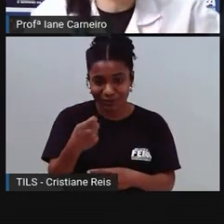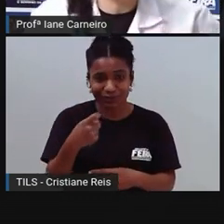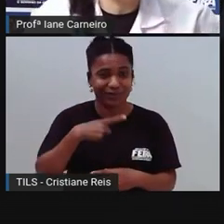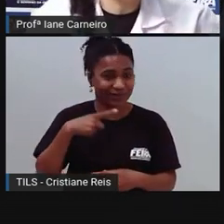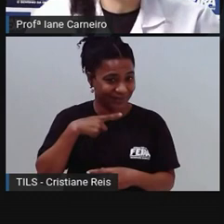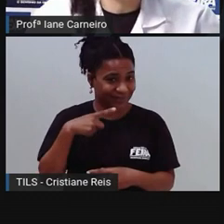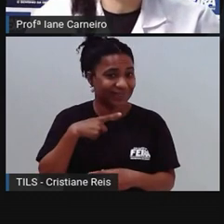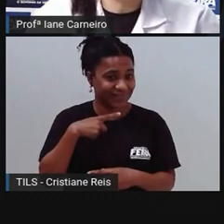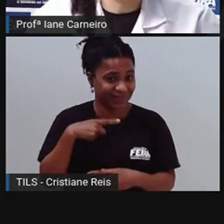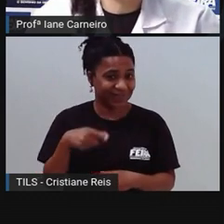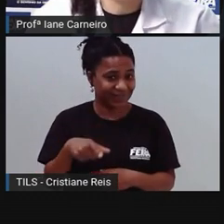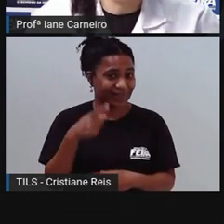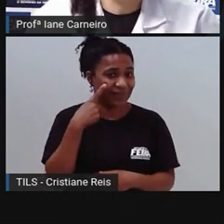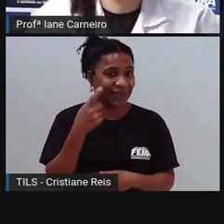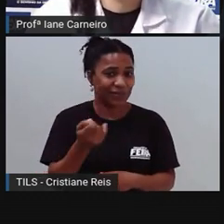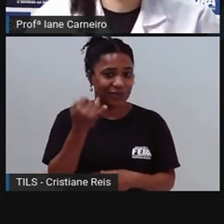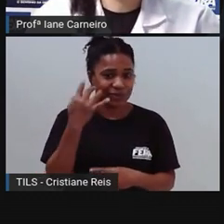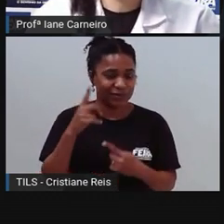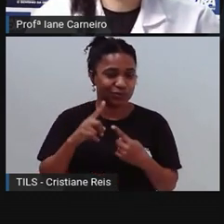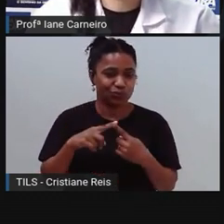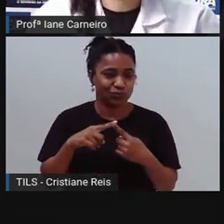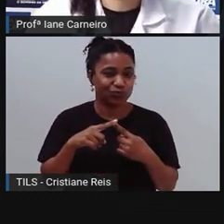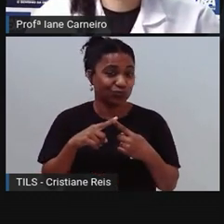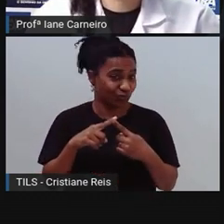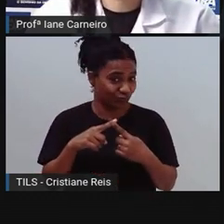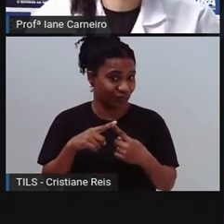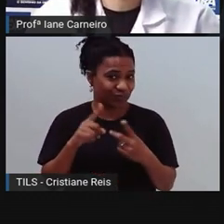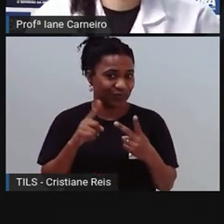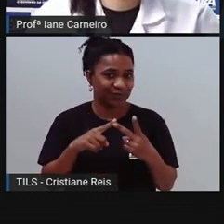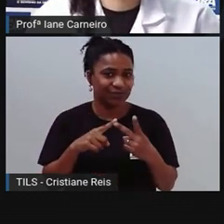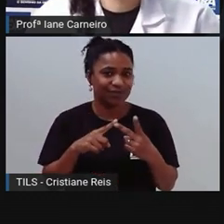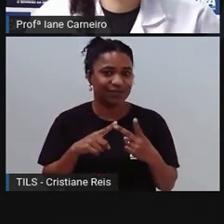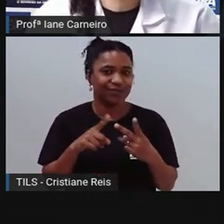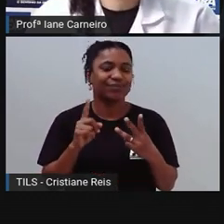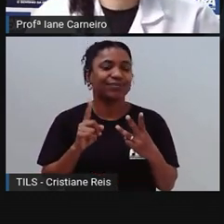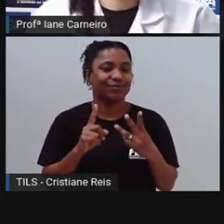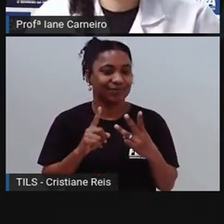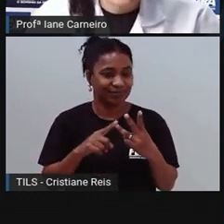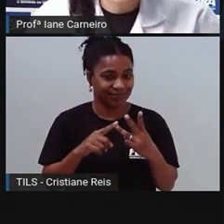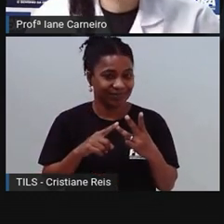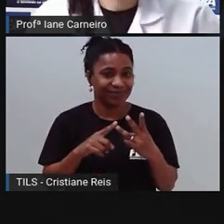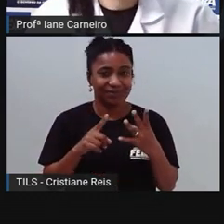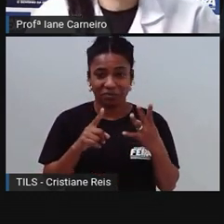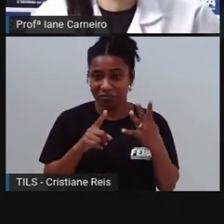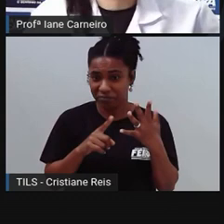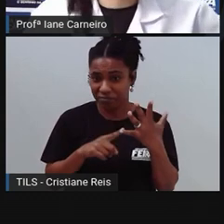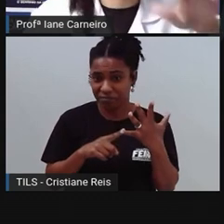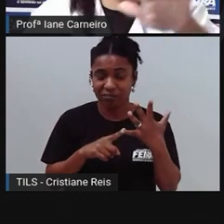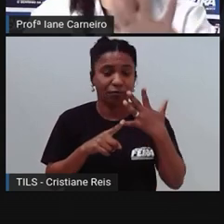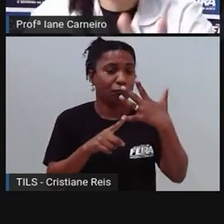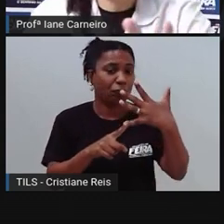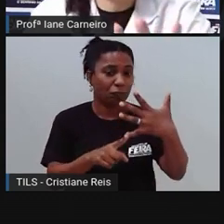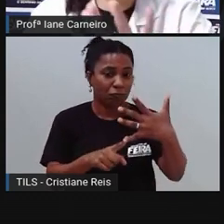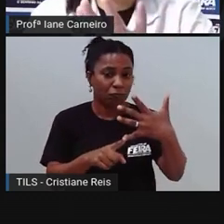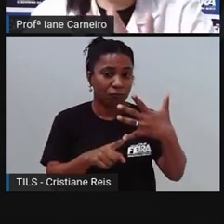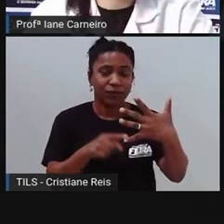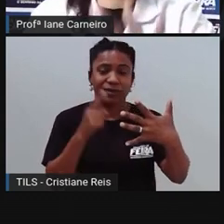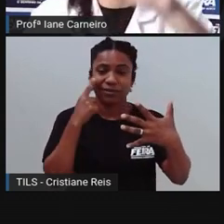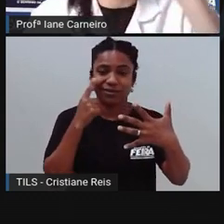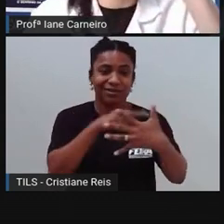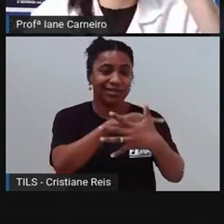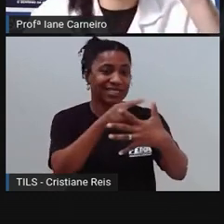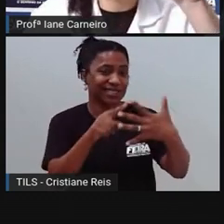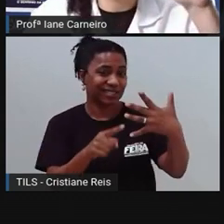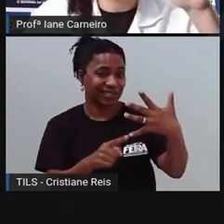nesse lanchinho. Vamos ver quantos foram, ó. Um, dois, três, quatro, cinco. Só aí nessa